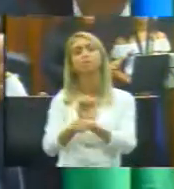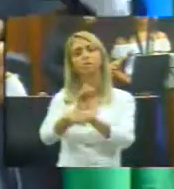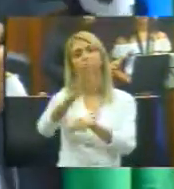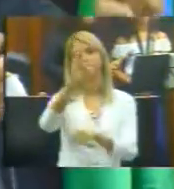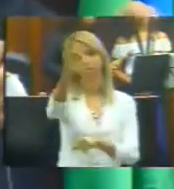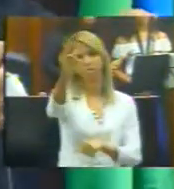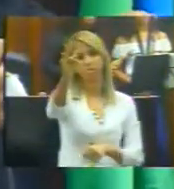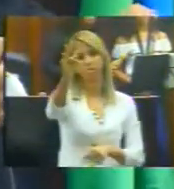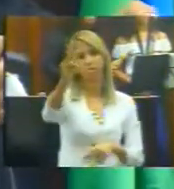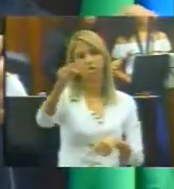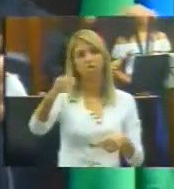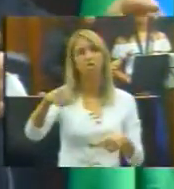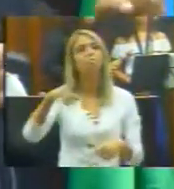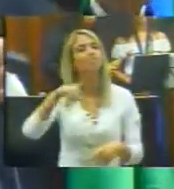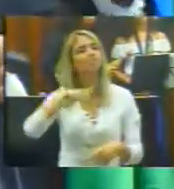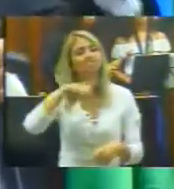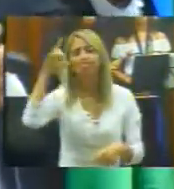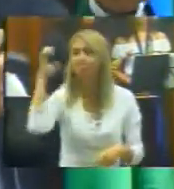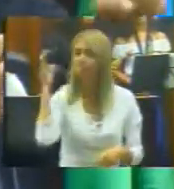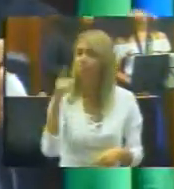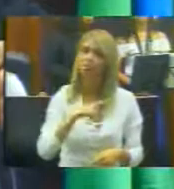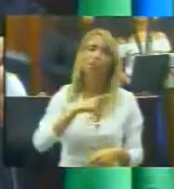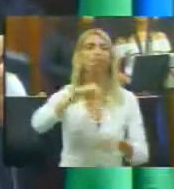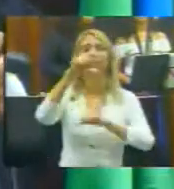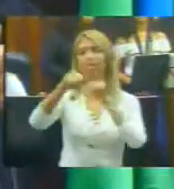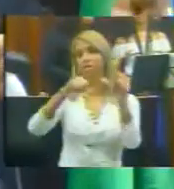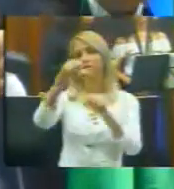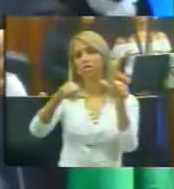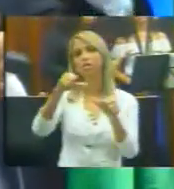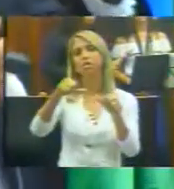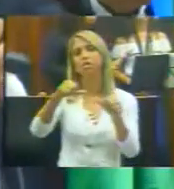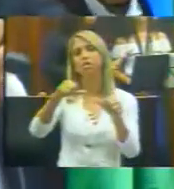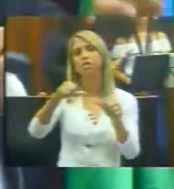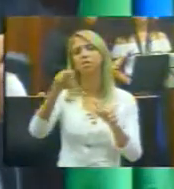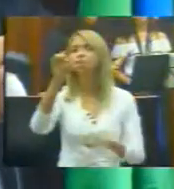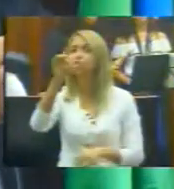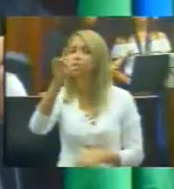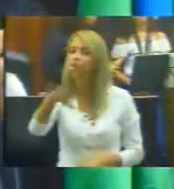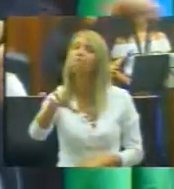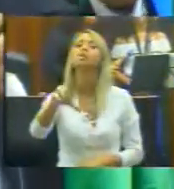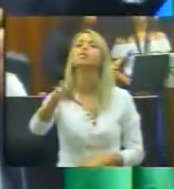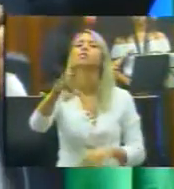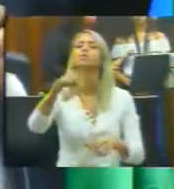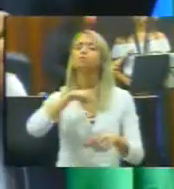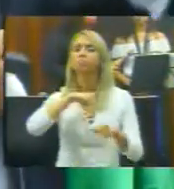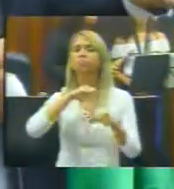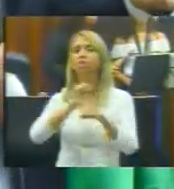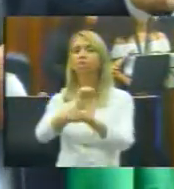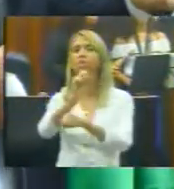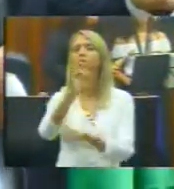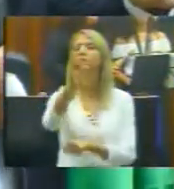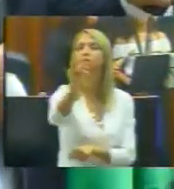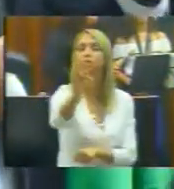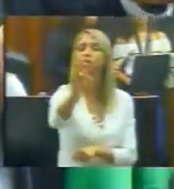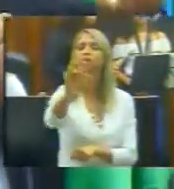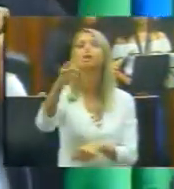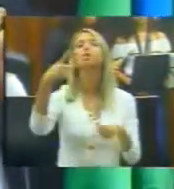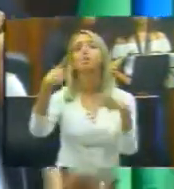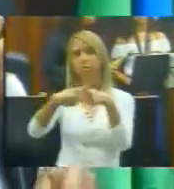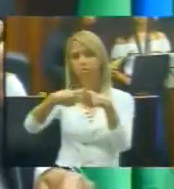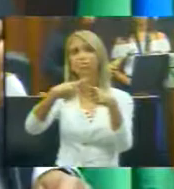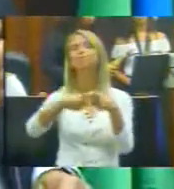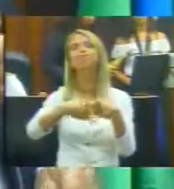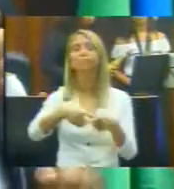E só existe mudança, só existe renovação, só existe esperança porque vocês têm